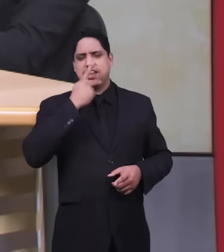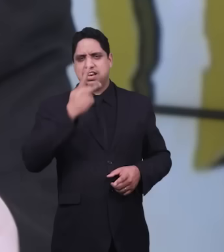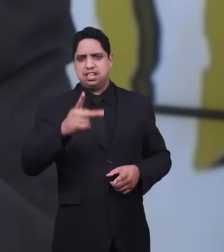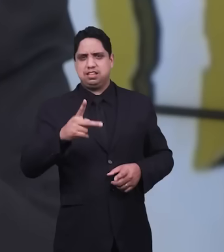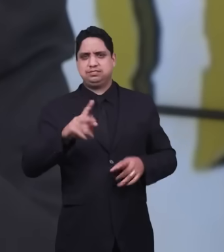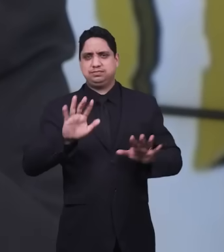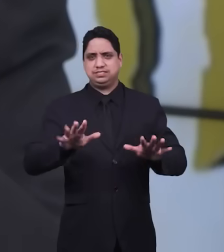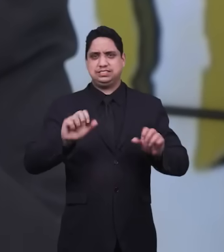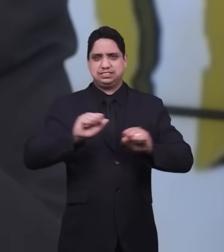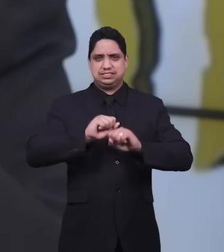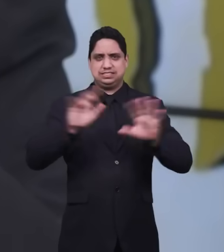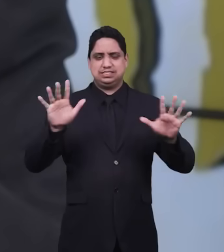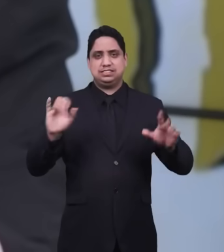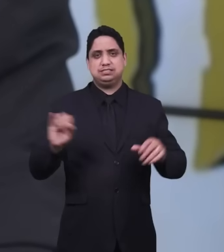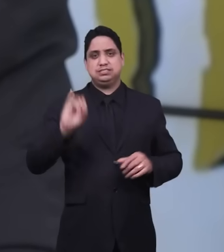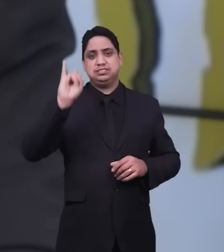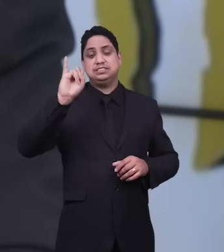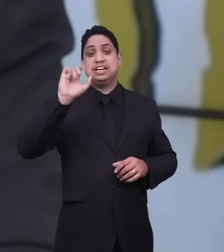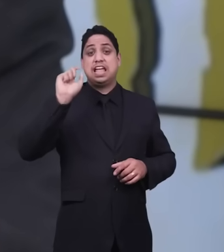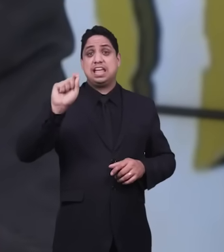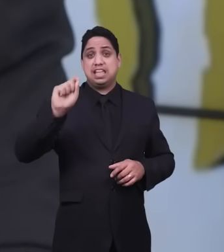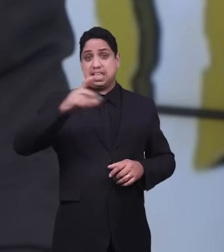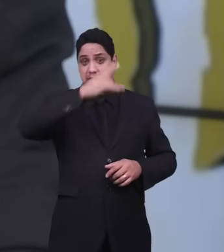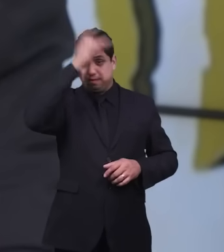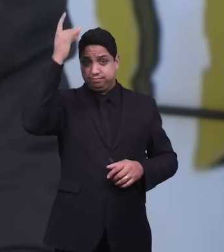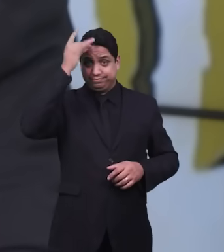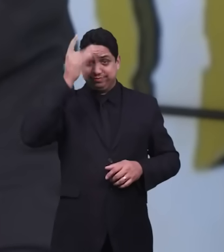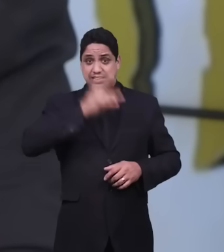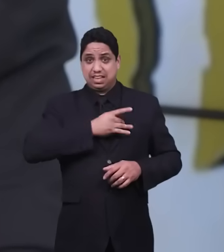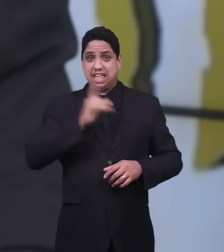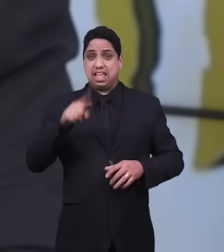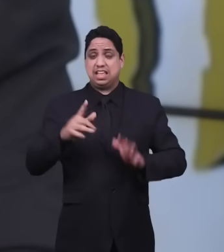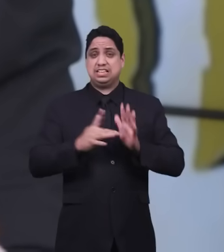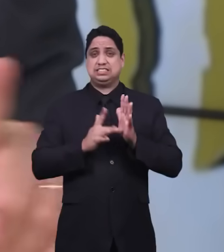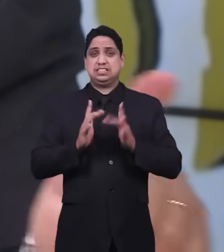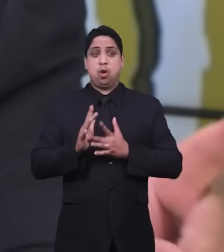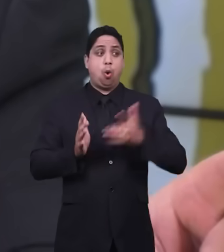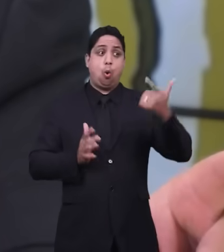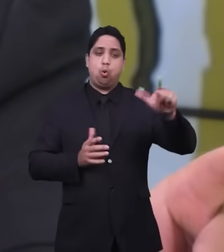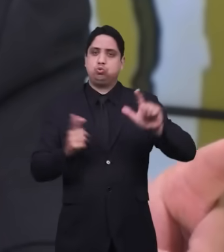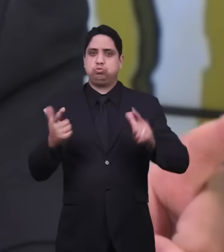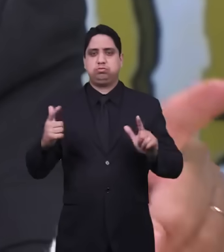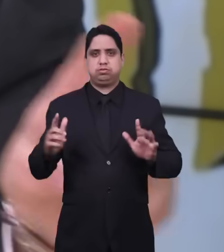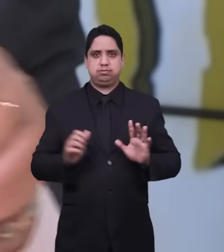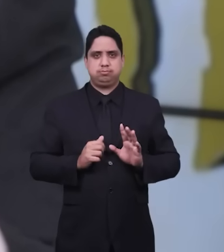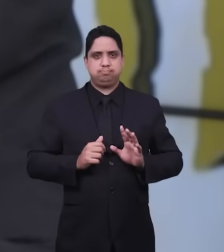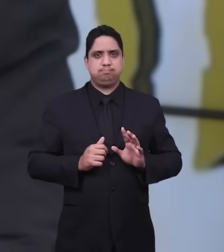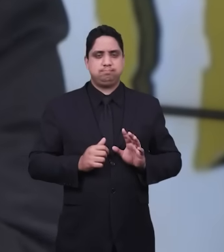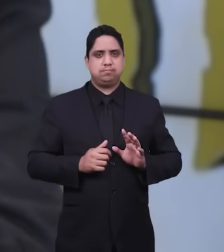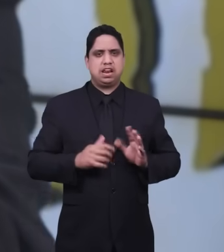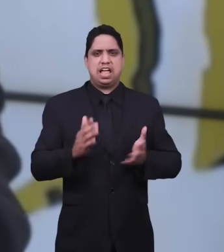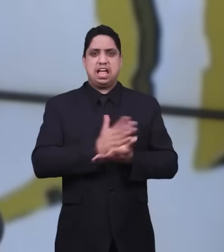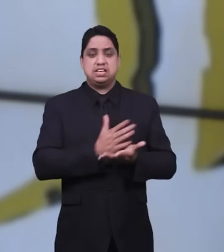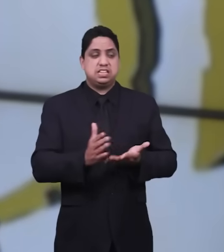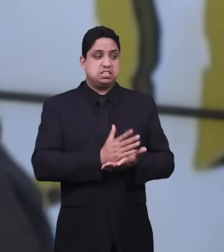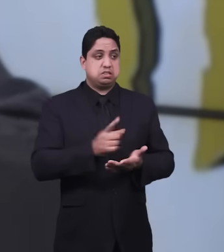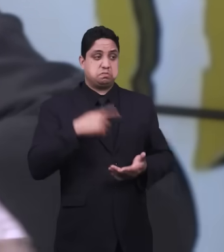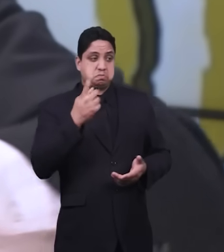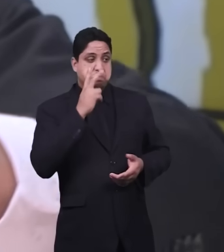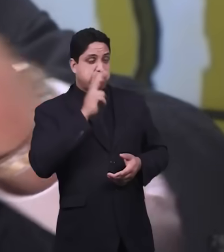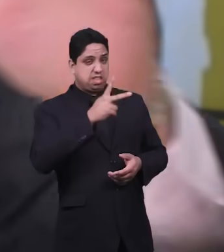ressaltar para aqueles que ouvem que quem batiza com o Espírito Santo é Jesus. Não existe outro. Exato. Porque às vezes a gente ouve por